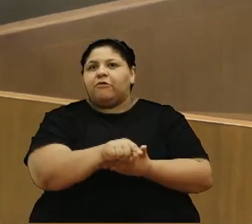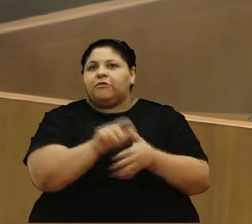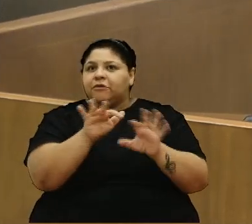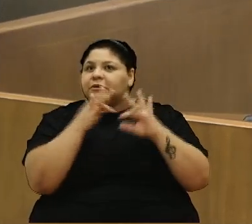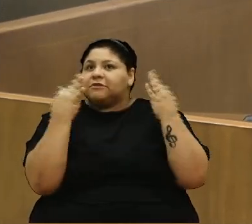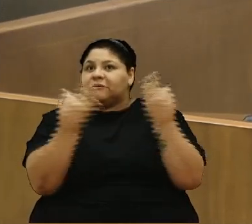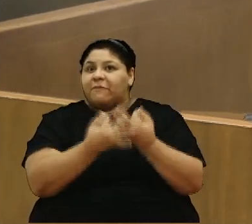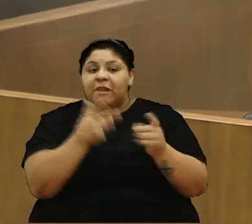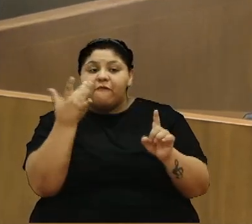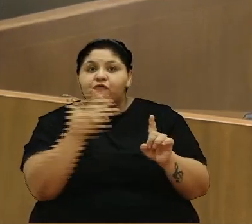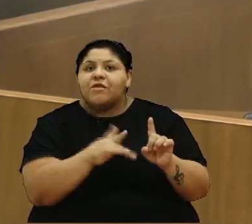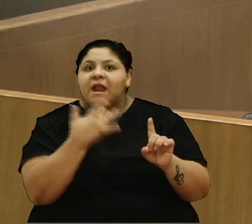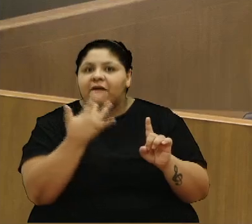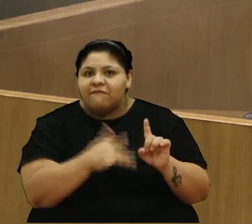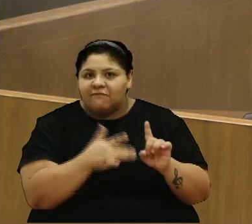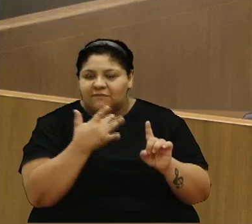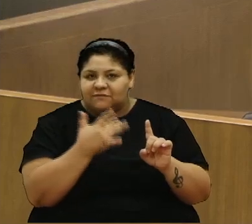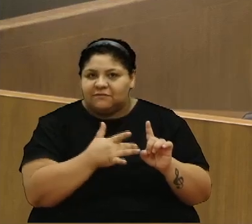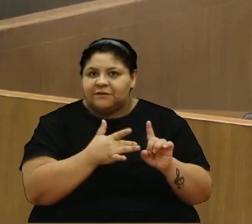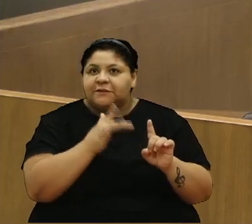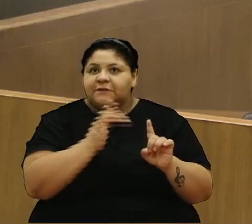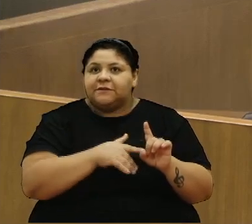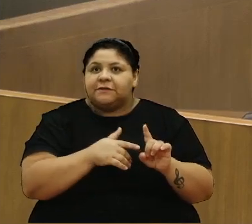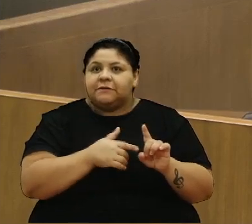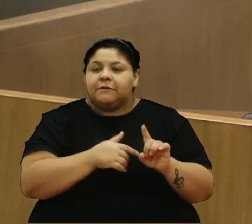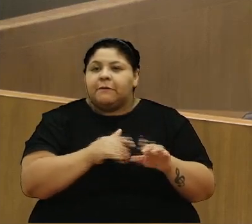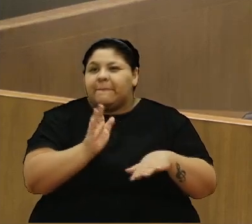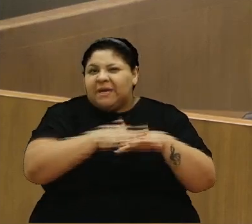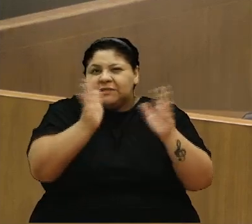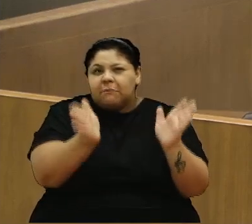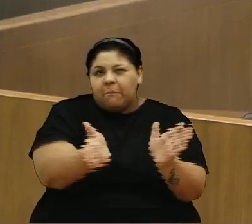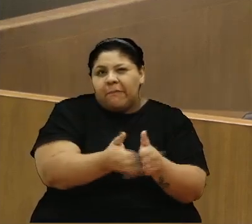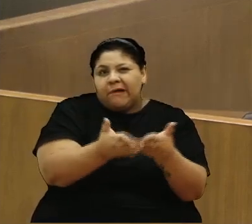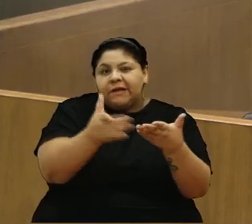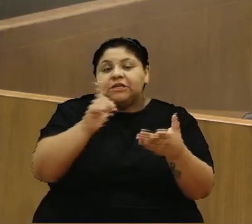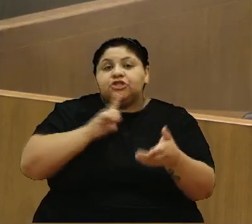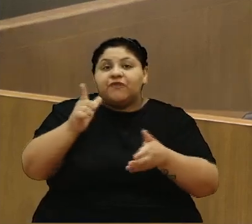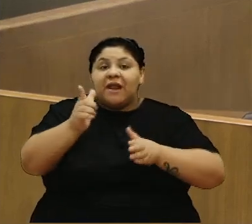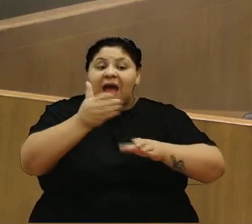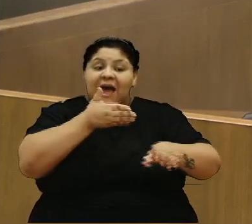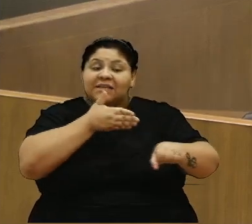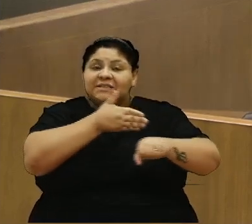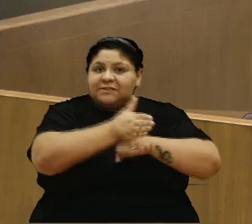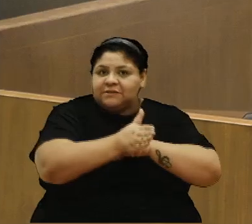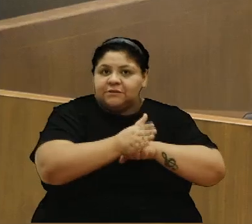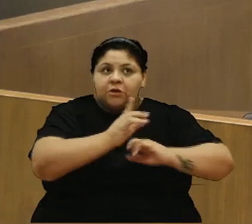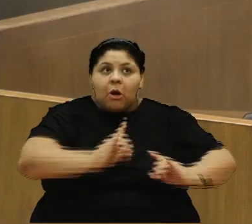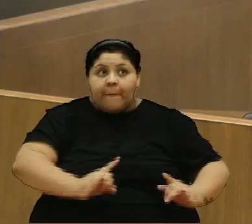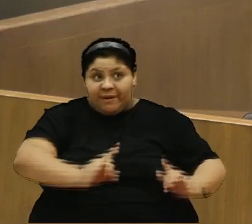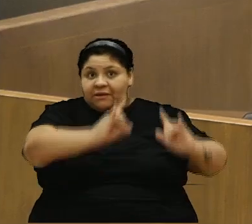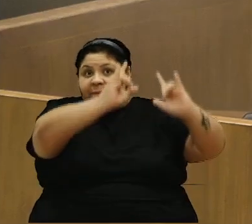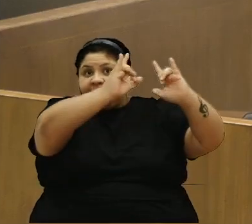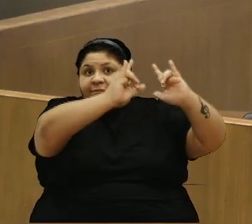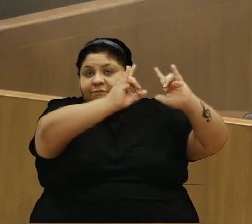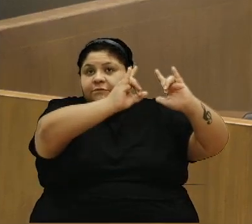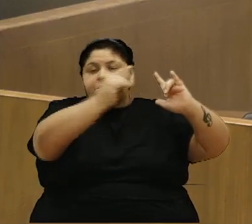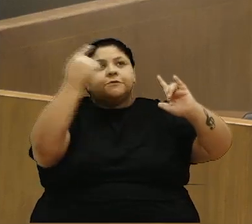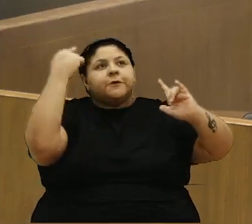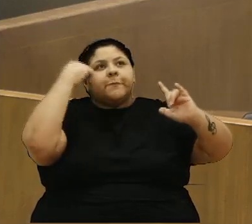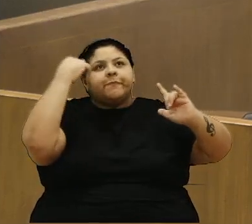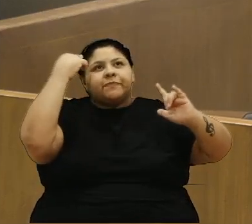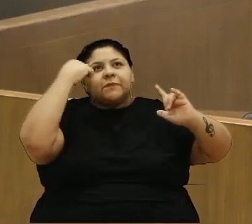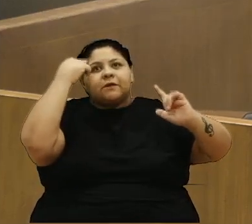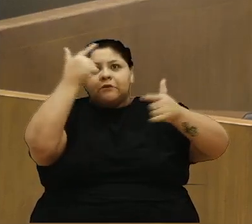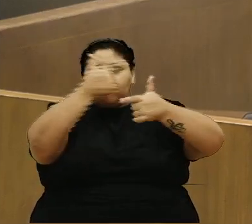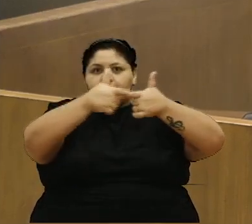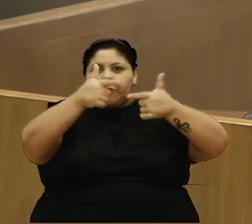famílias vulneráveis. São famílias de baixa renda. E aí elas tiveram acesso a um apartamento, pensando no seu